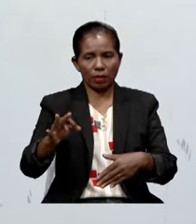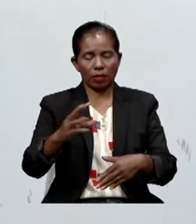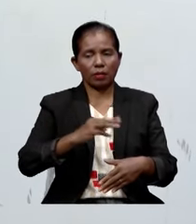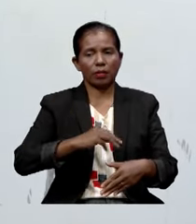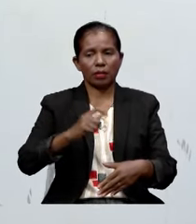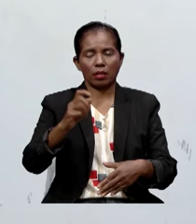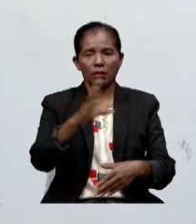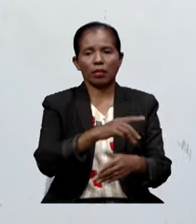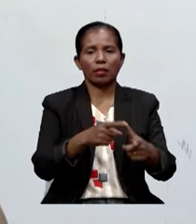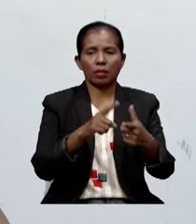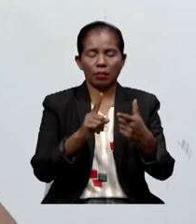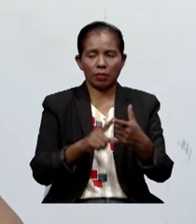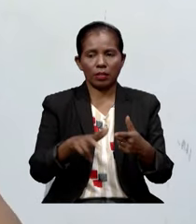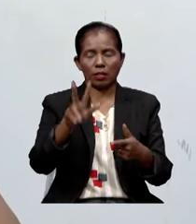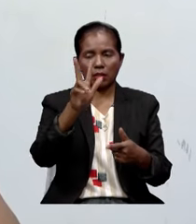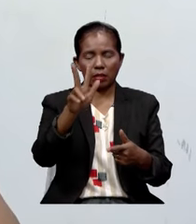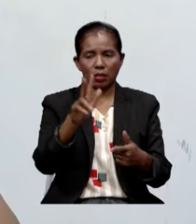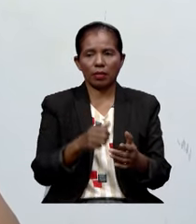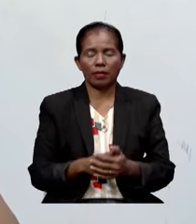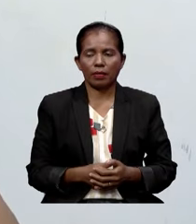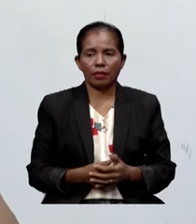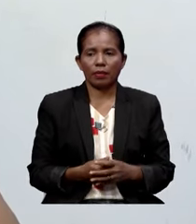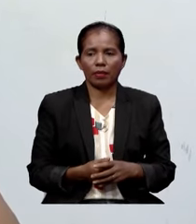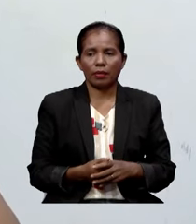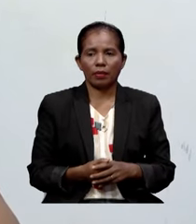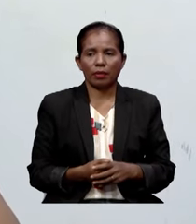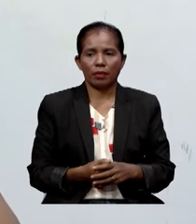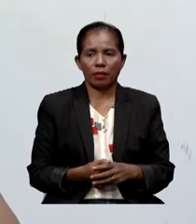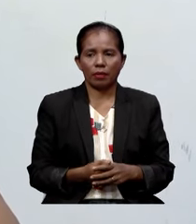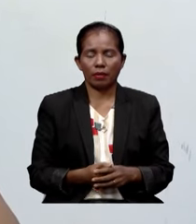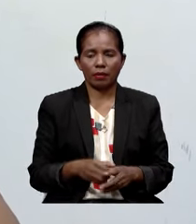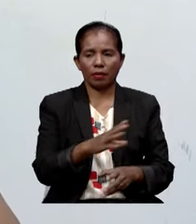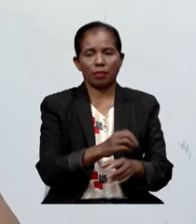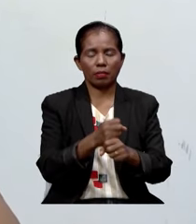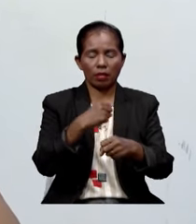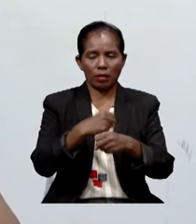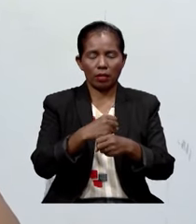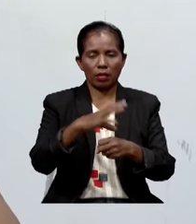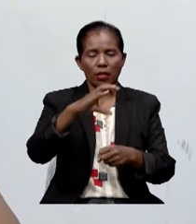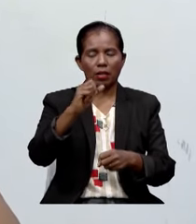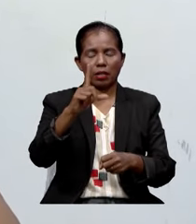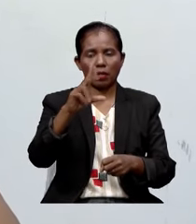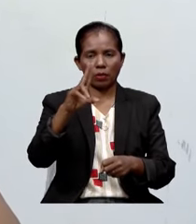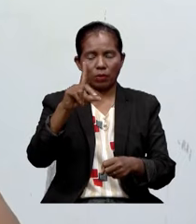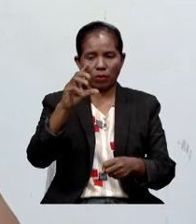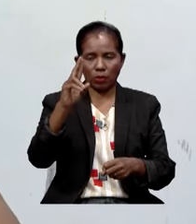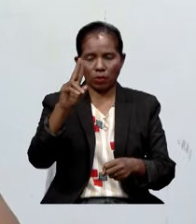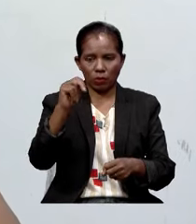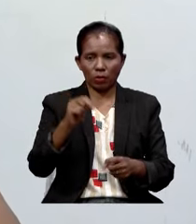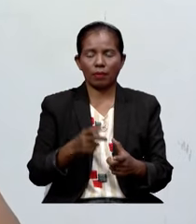sahen. Depois terceiro mak ita reabilita be skema irigasaun be kara ulum. Ita tamak